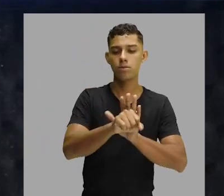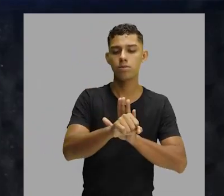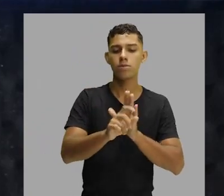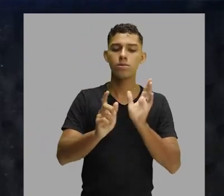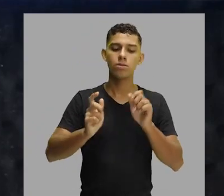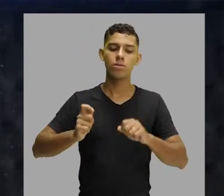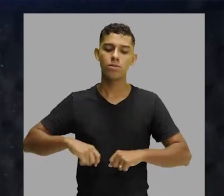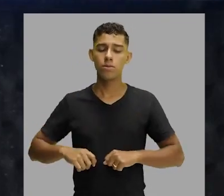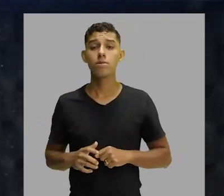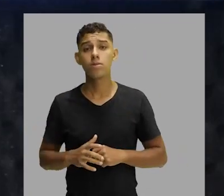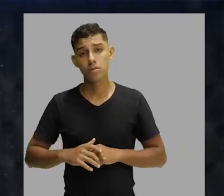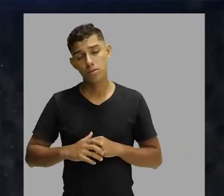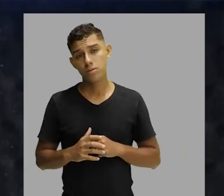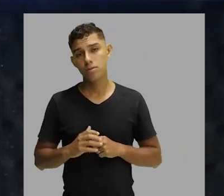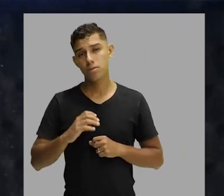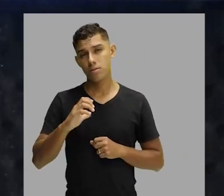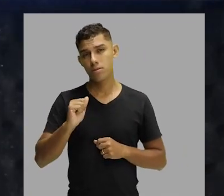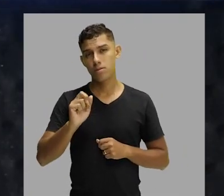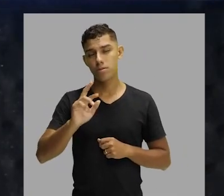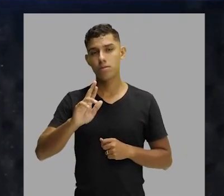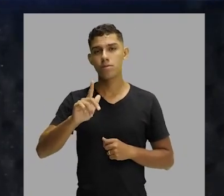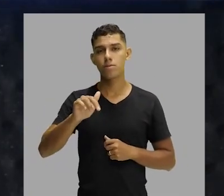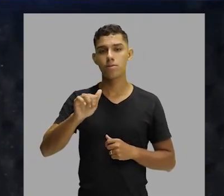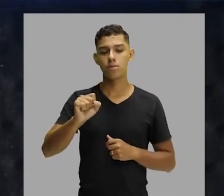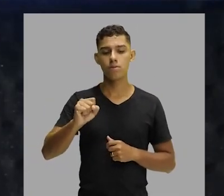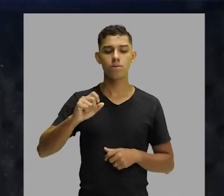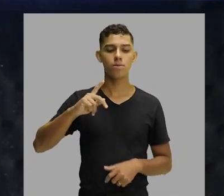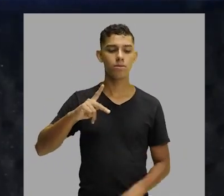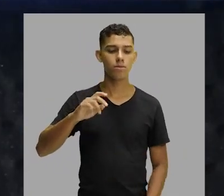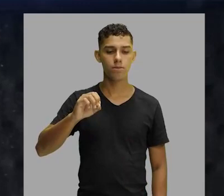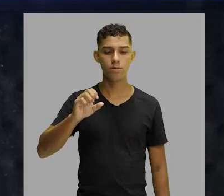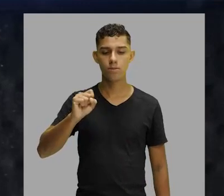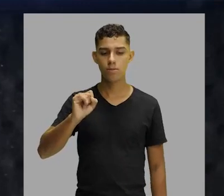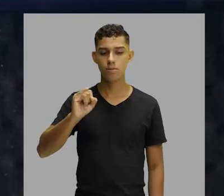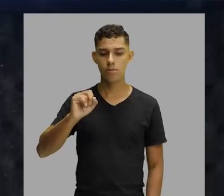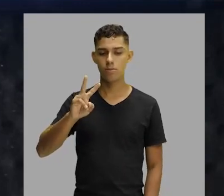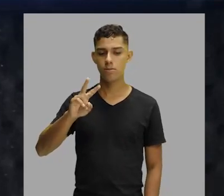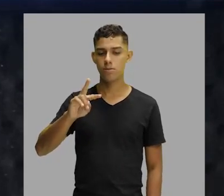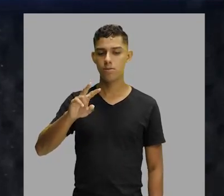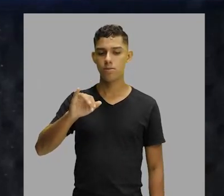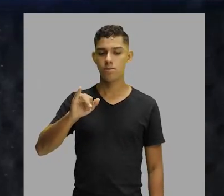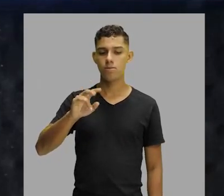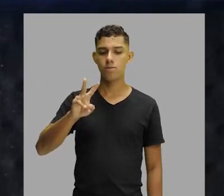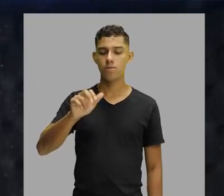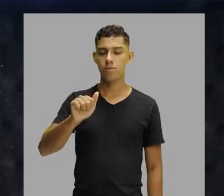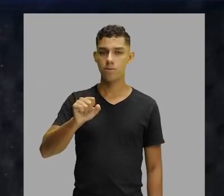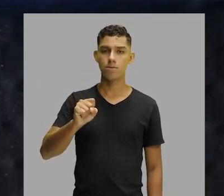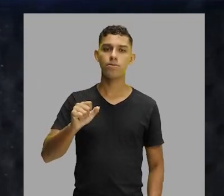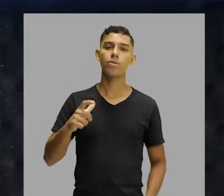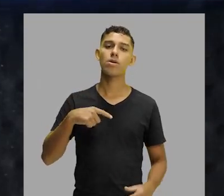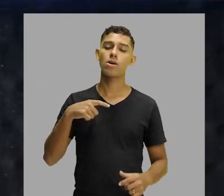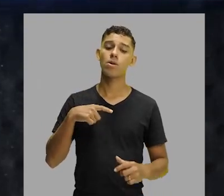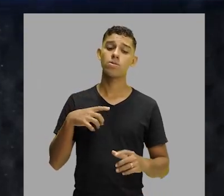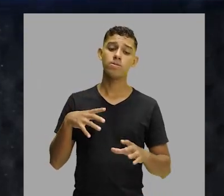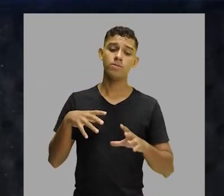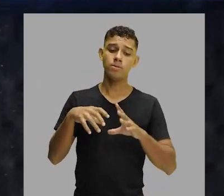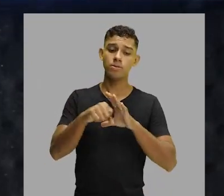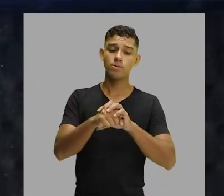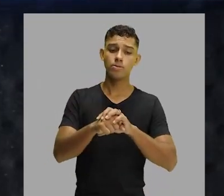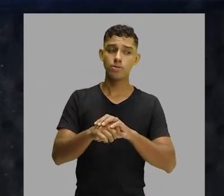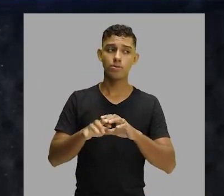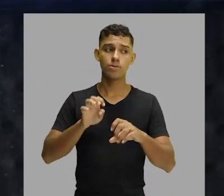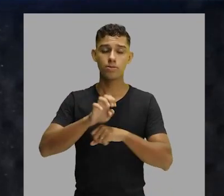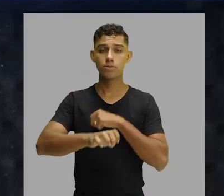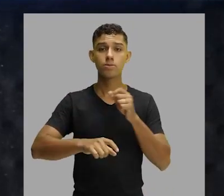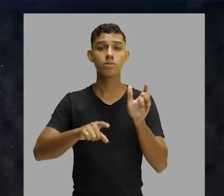seja a fotoluminescência, seja o calor. Então ele vai excitar aquele elétron que está na camada de